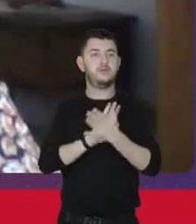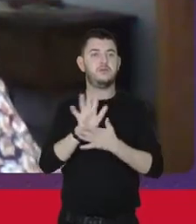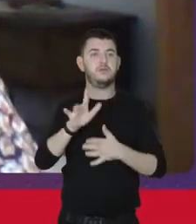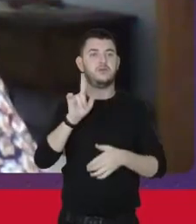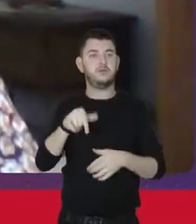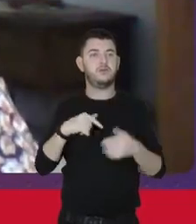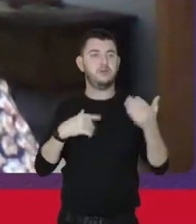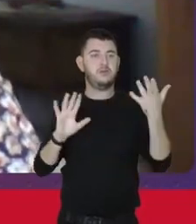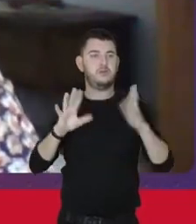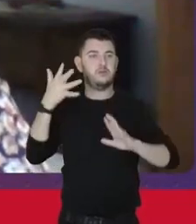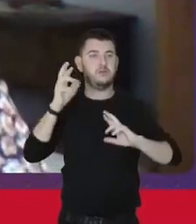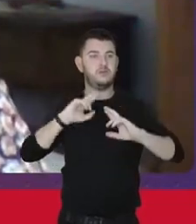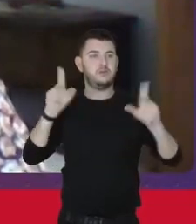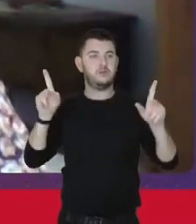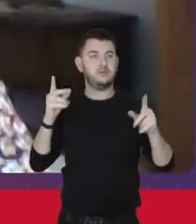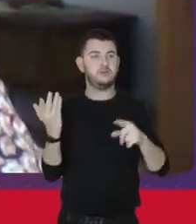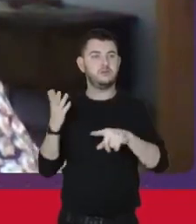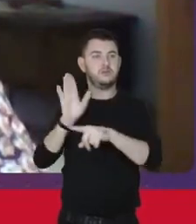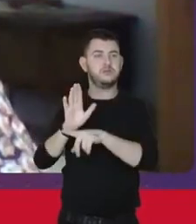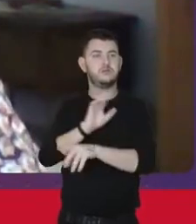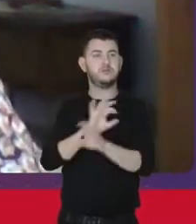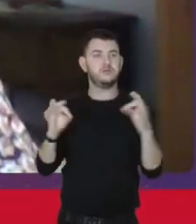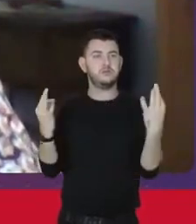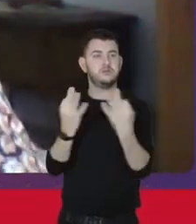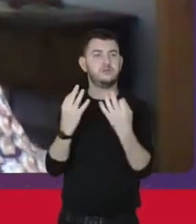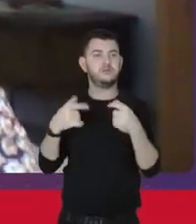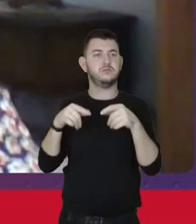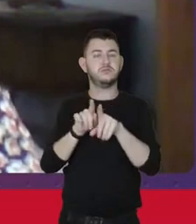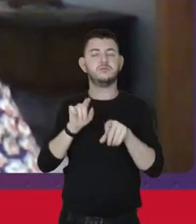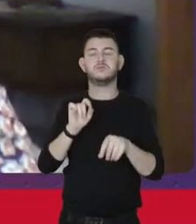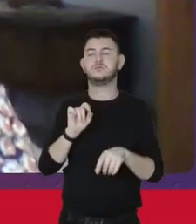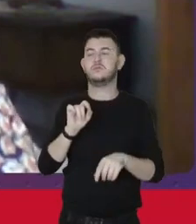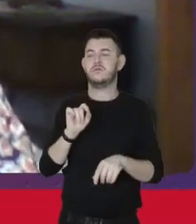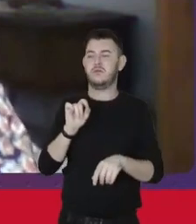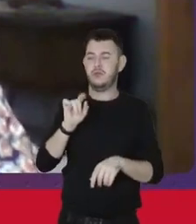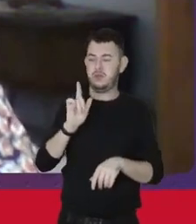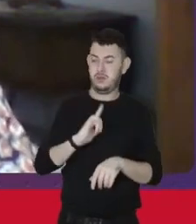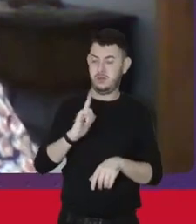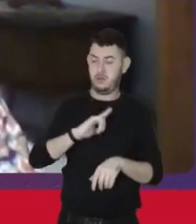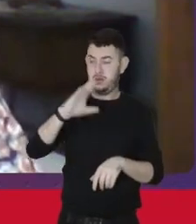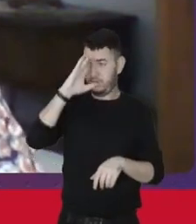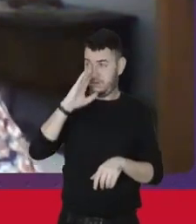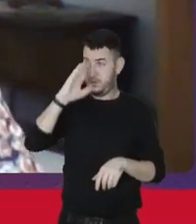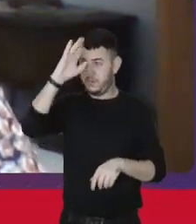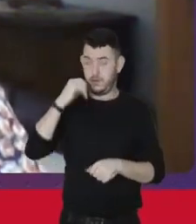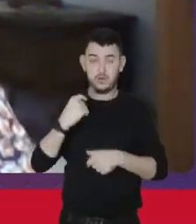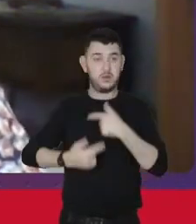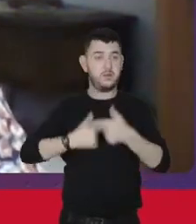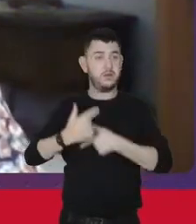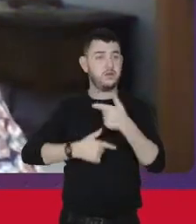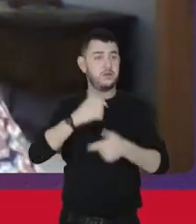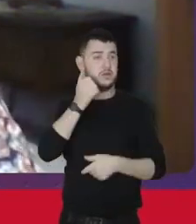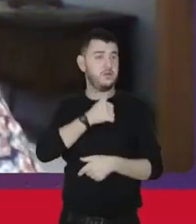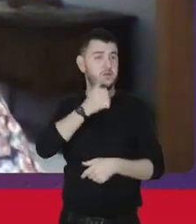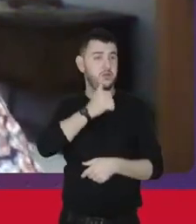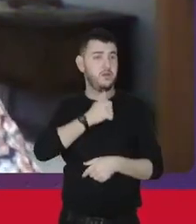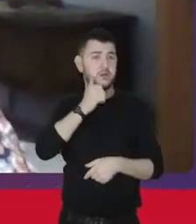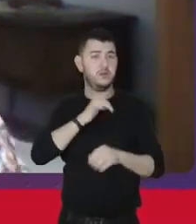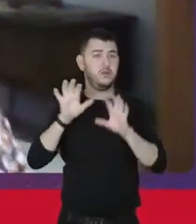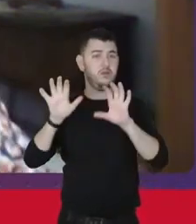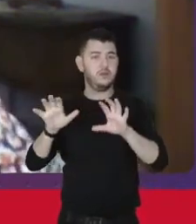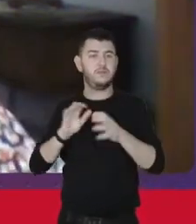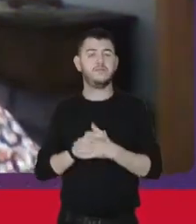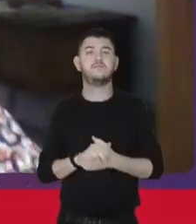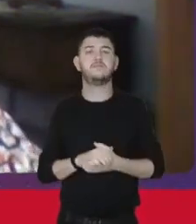realidade também, em ajuda à família, em que se predomina o trabalho das mulheres nessas condições.